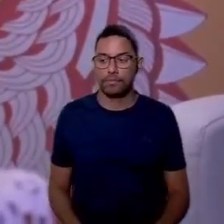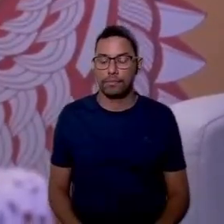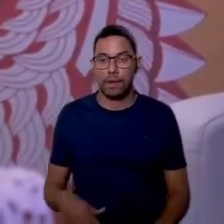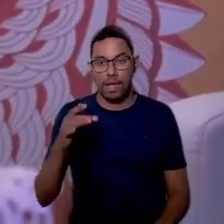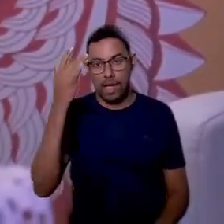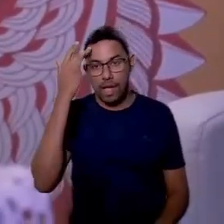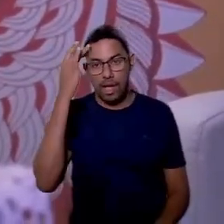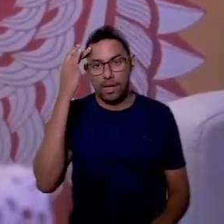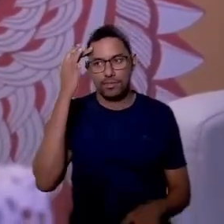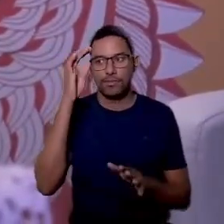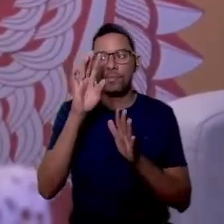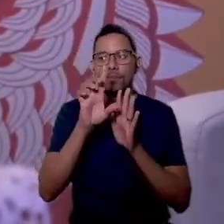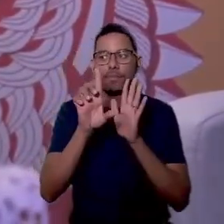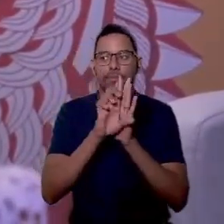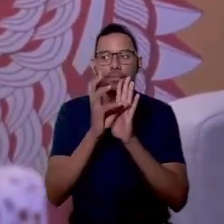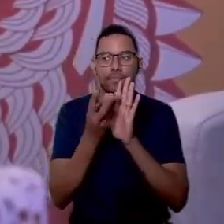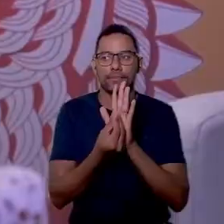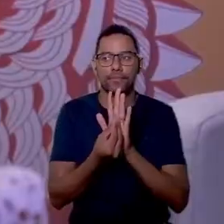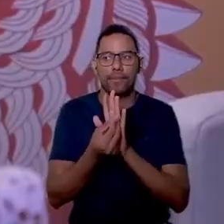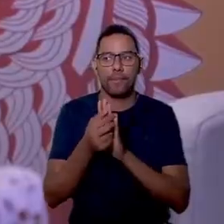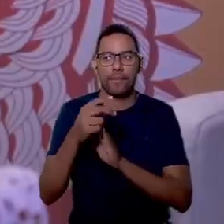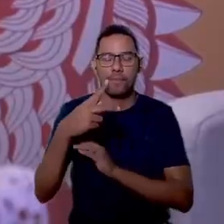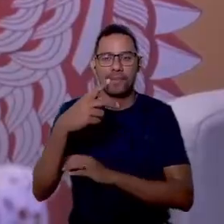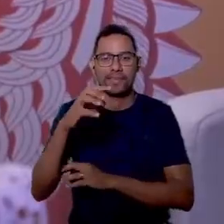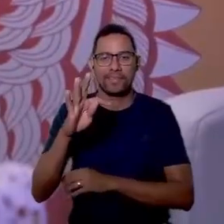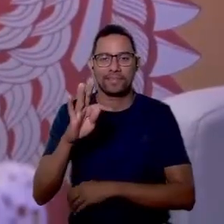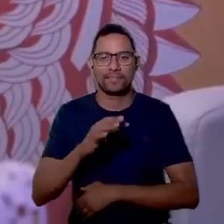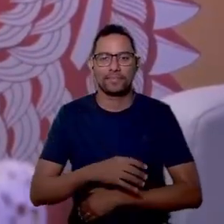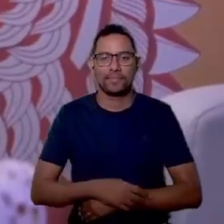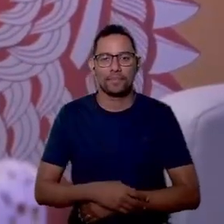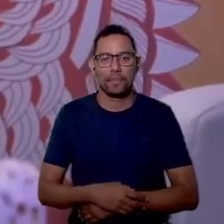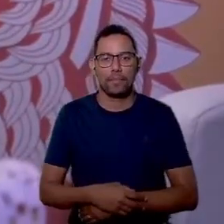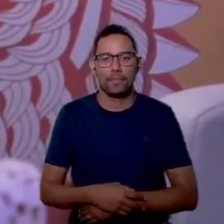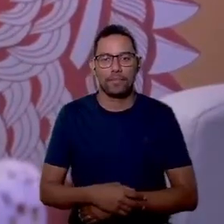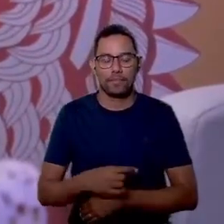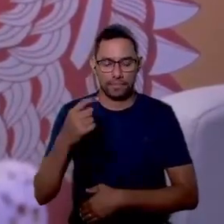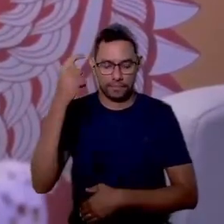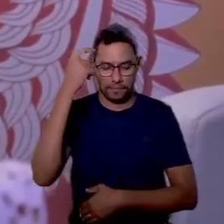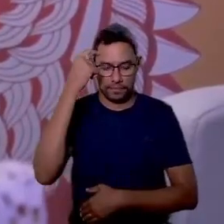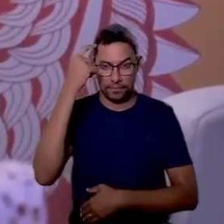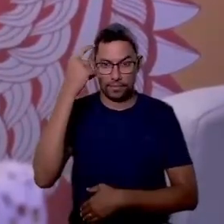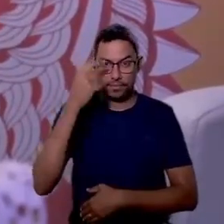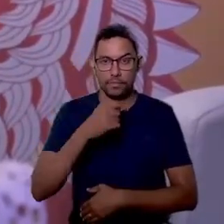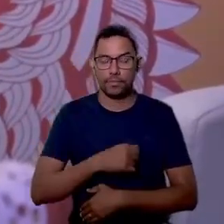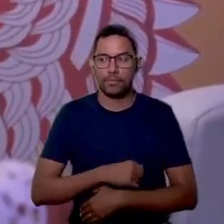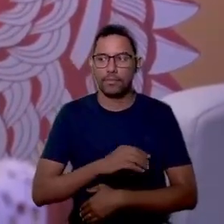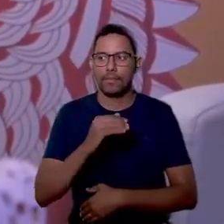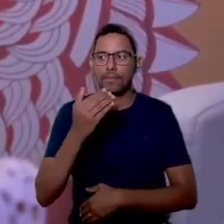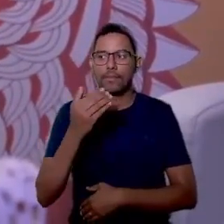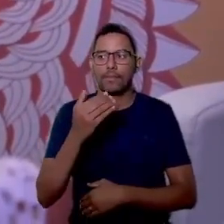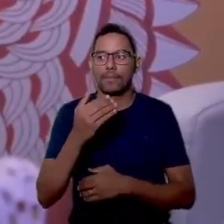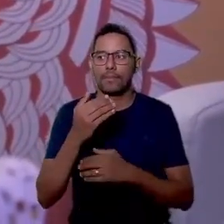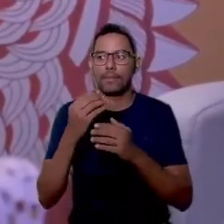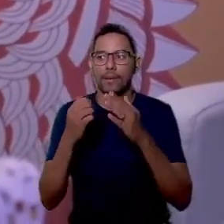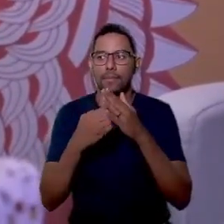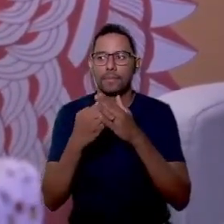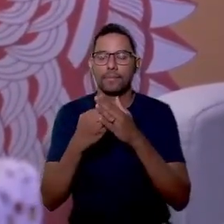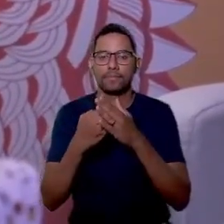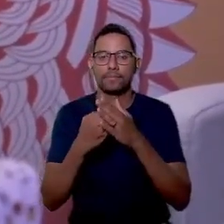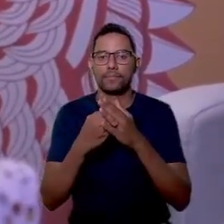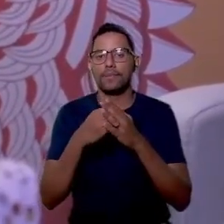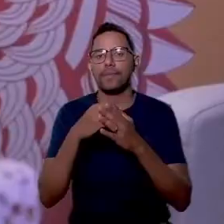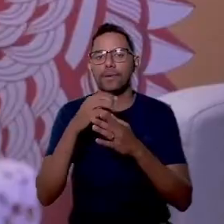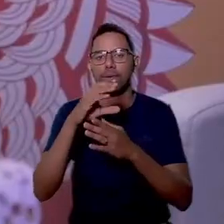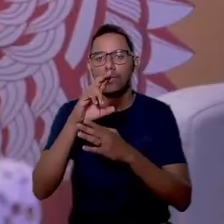a Rouanet é coisa de PT, essas coisas que vêm no imaginário deles. E quando lá estavam alguns industriais, lá em Mato Grosso, lá